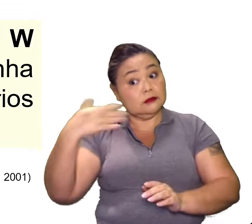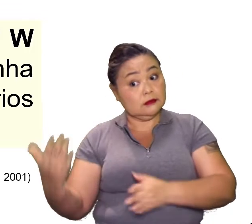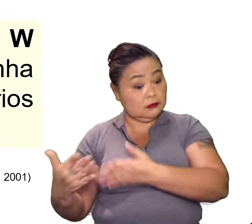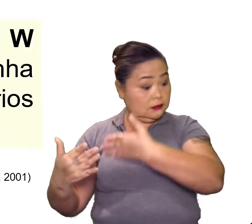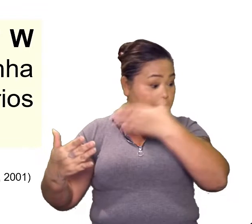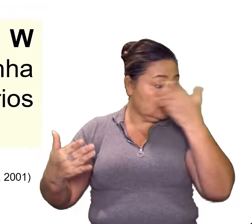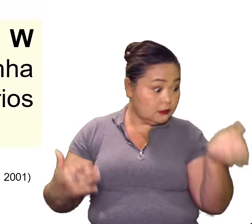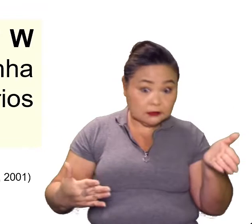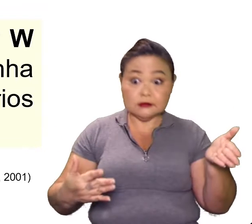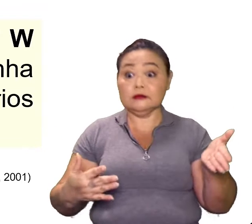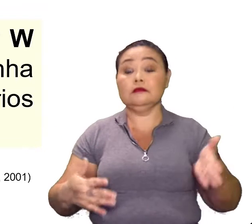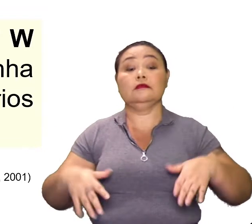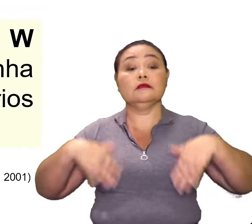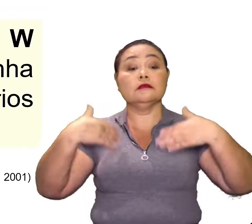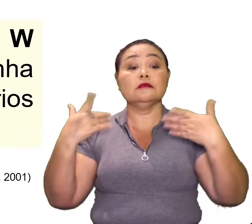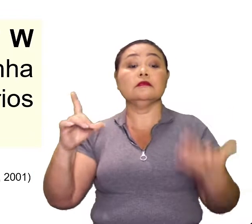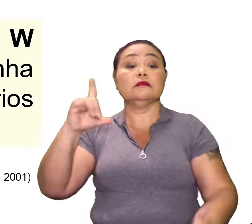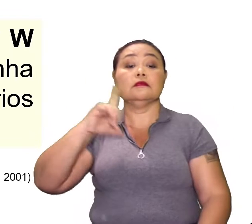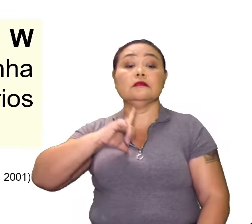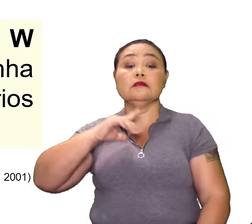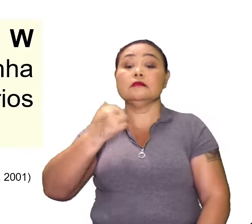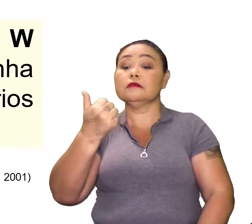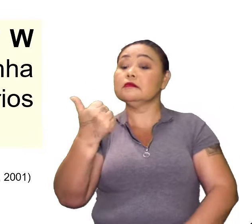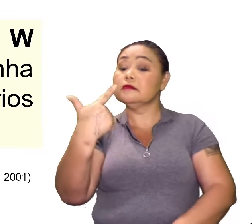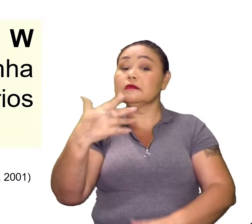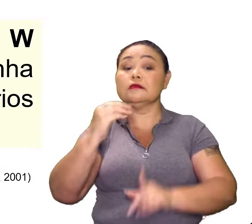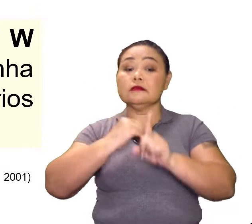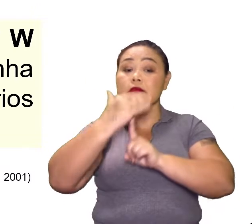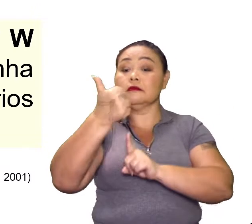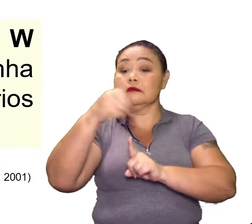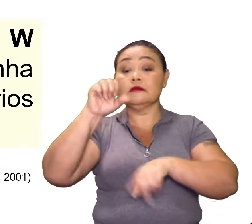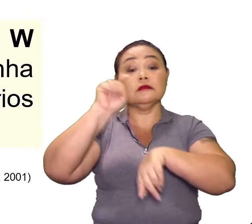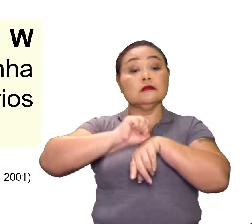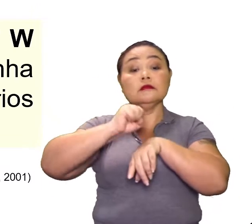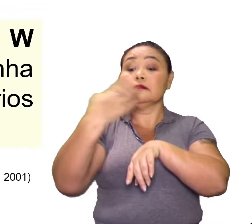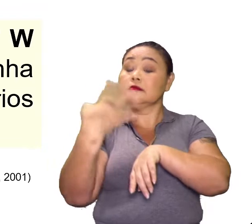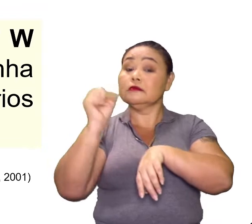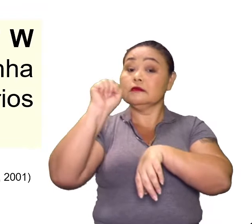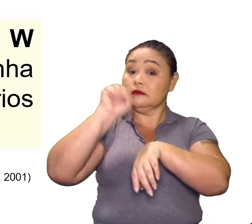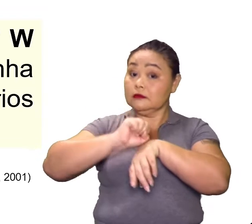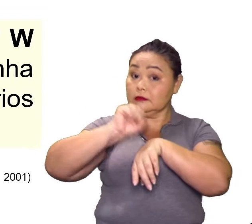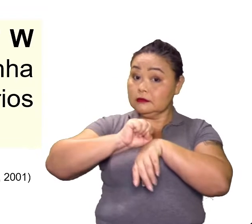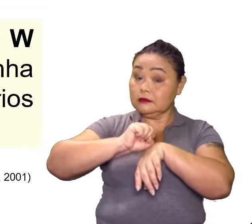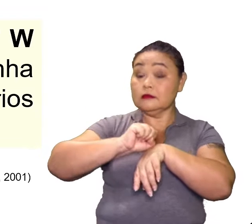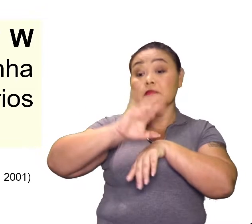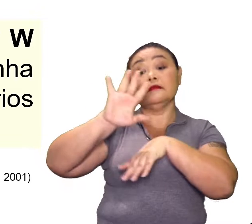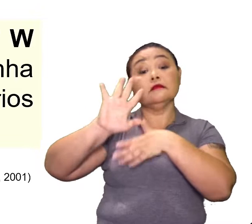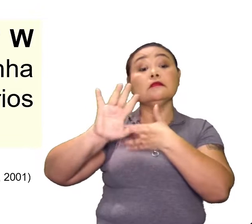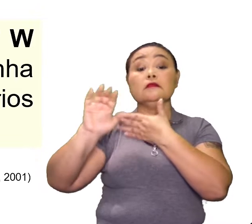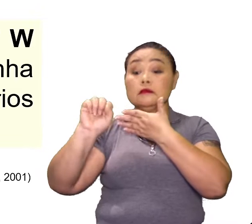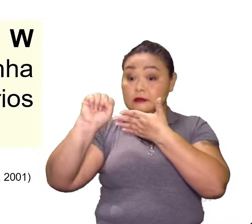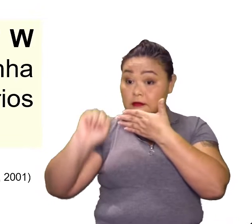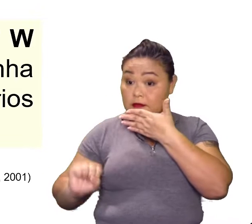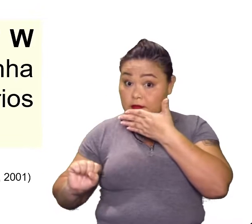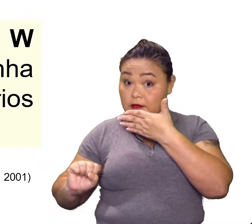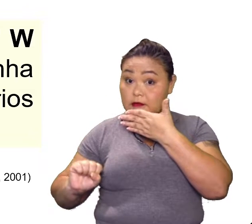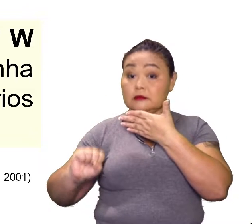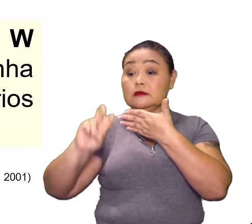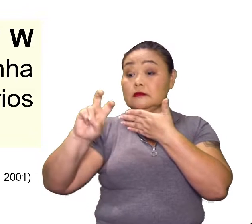e oeste, você vai ter 12 graus, 19 minutos, 44 segundos, latitude